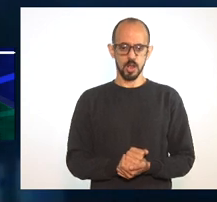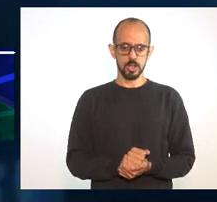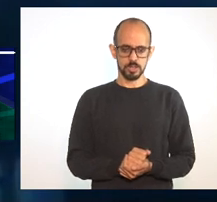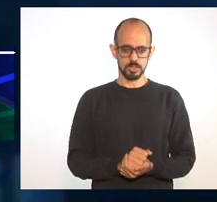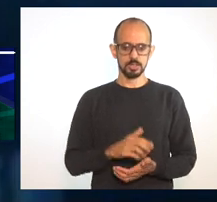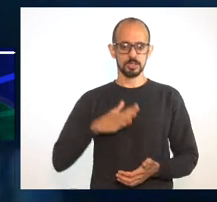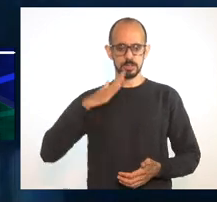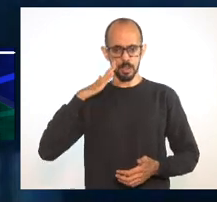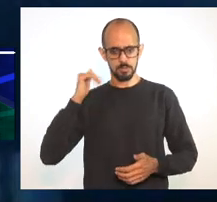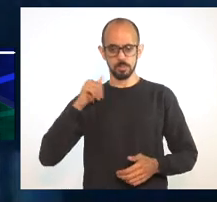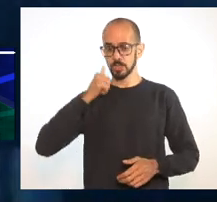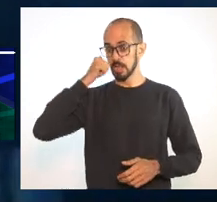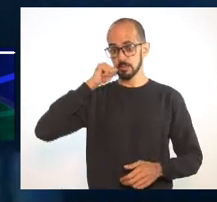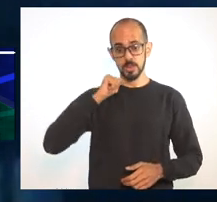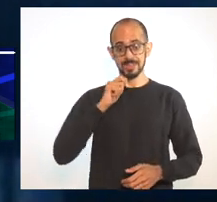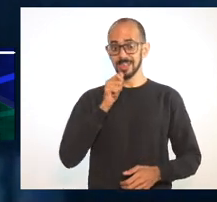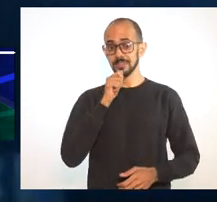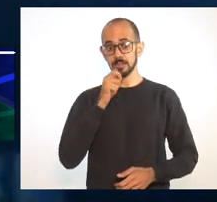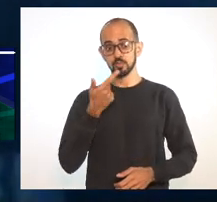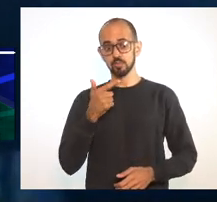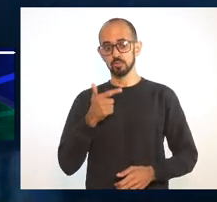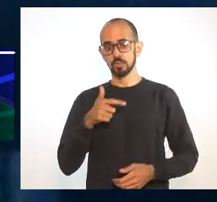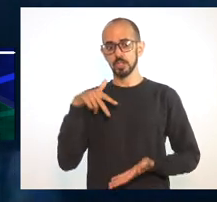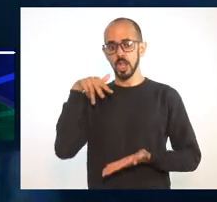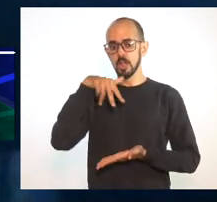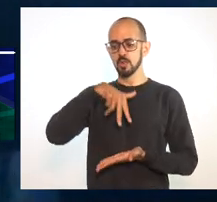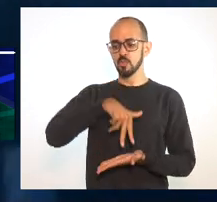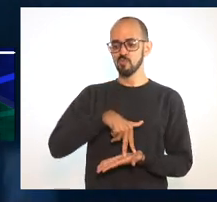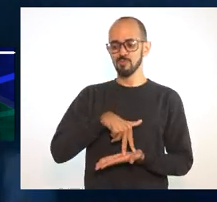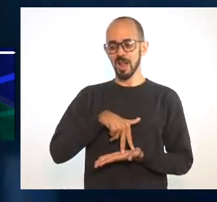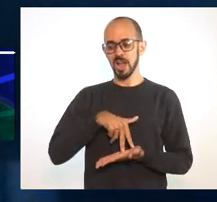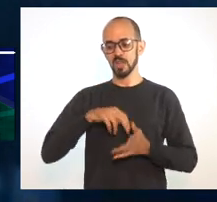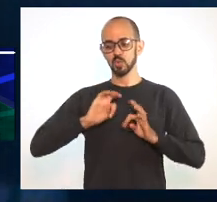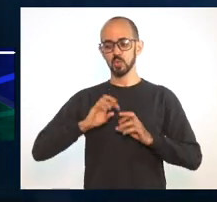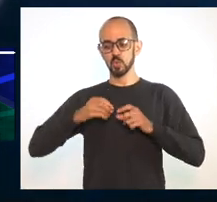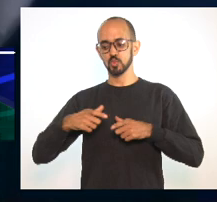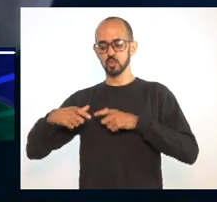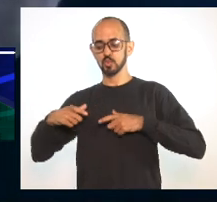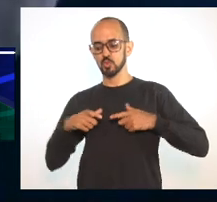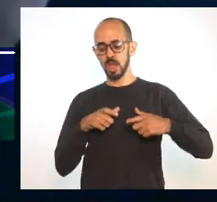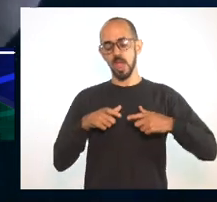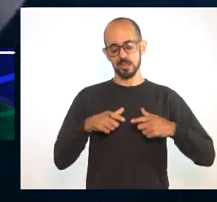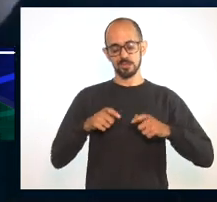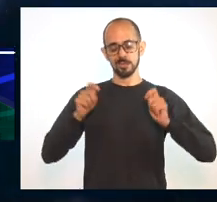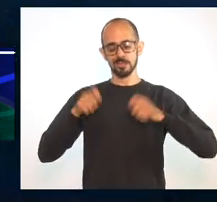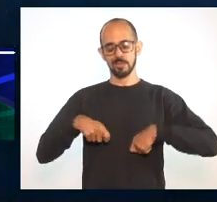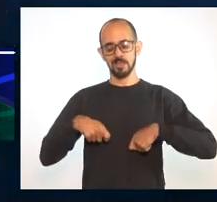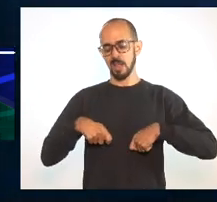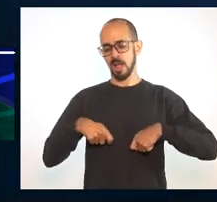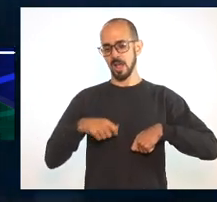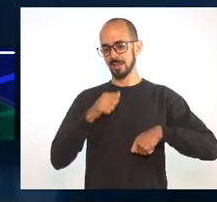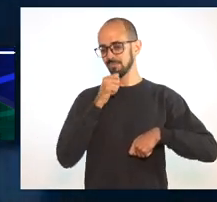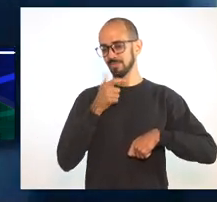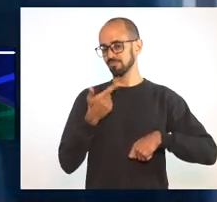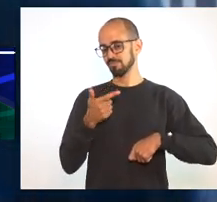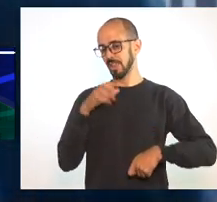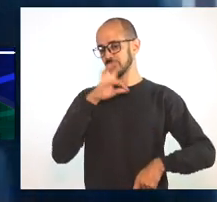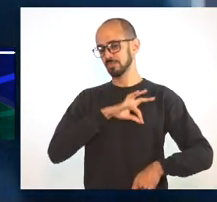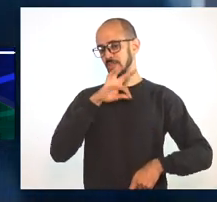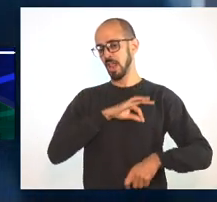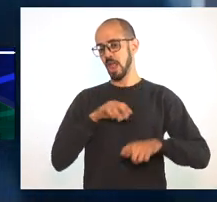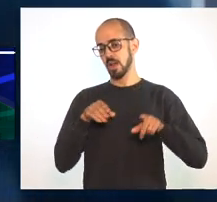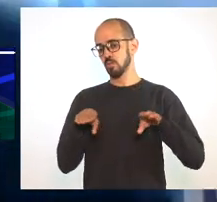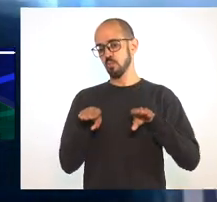ainda não ocupam todo o espaço que devem ocupar. No Brasil ainda não há salário igual para trabalho